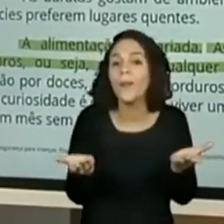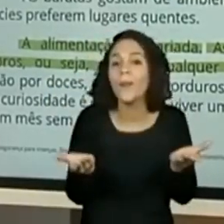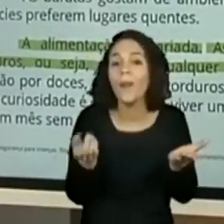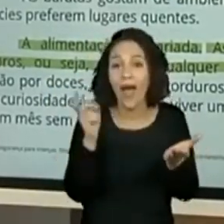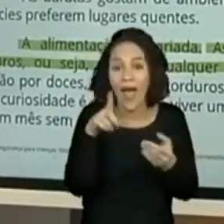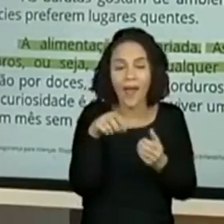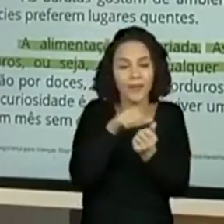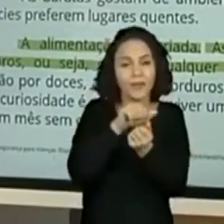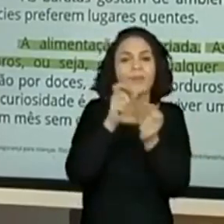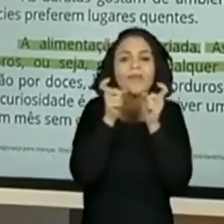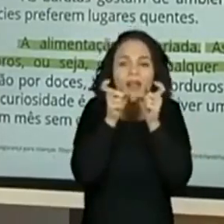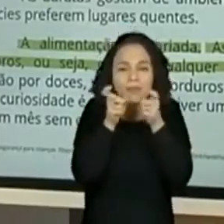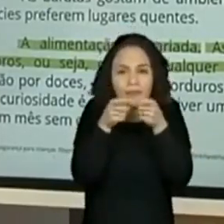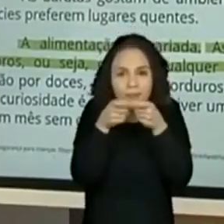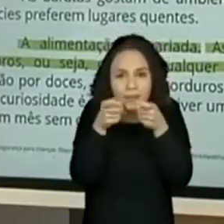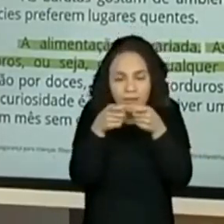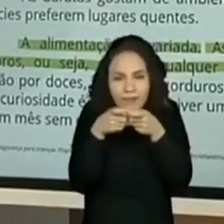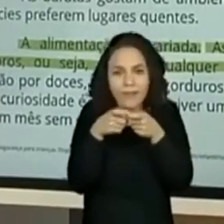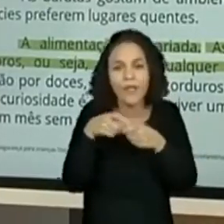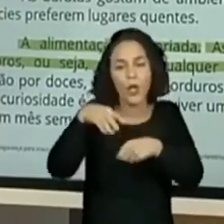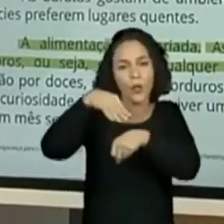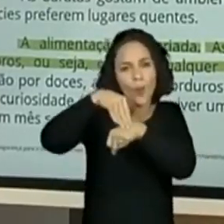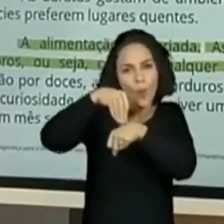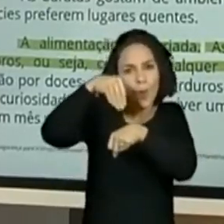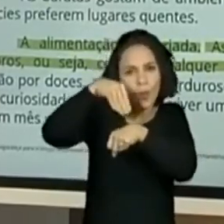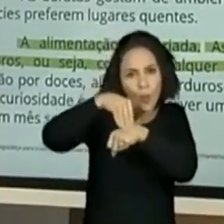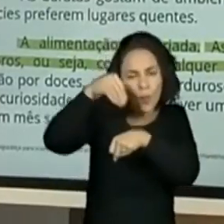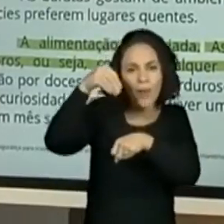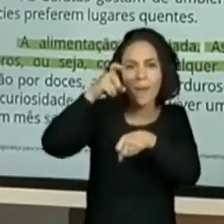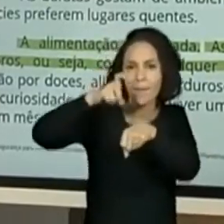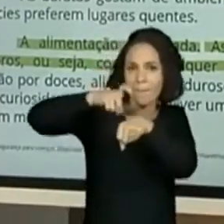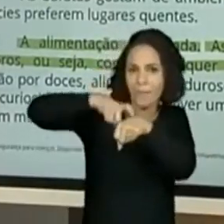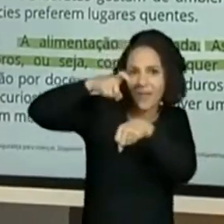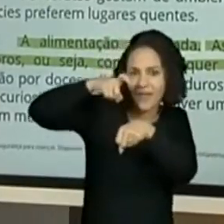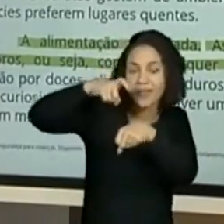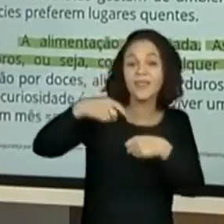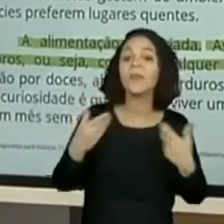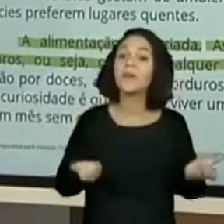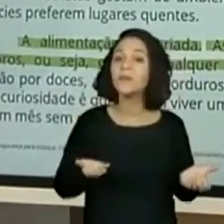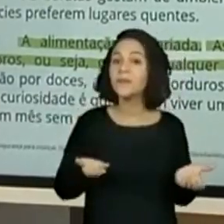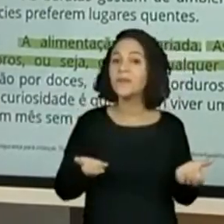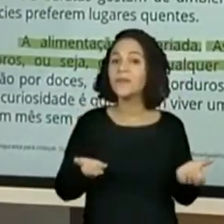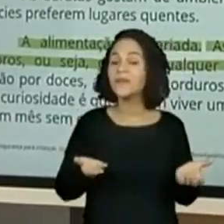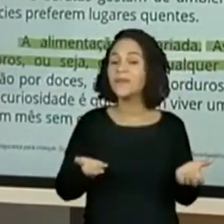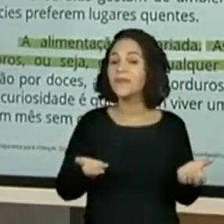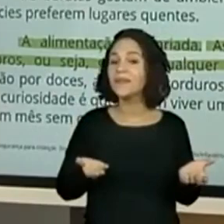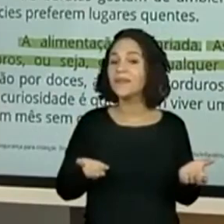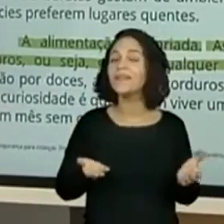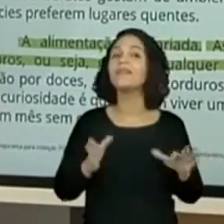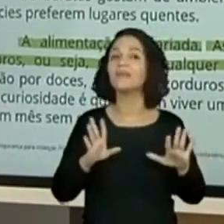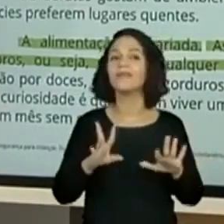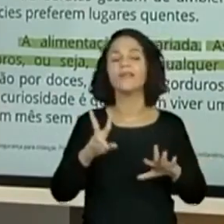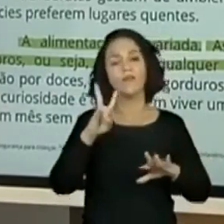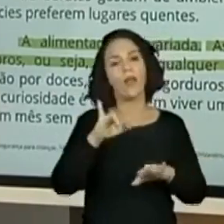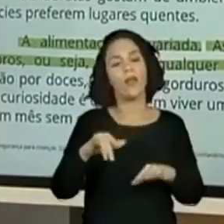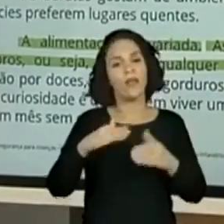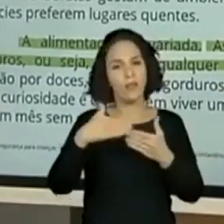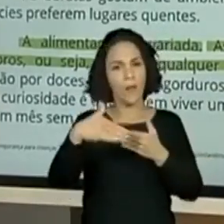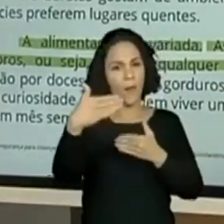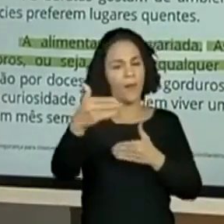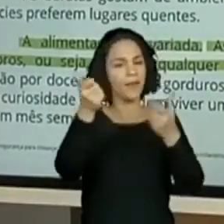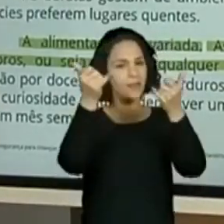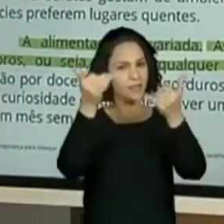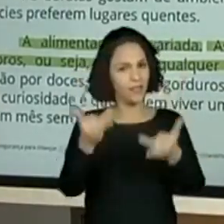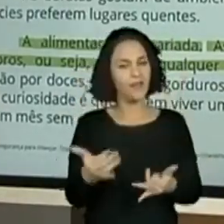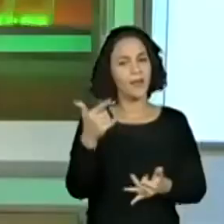Mastigador, sugador, picador? Vamos conversar mais sobre isso no decorrer da